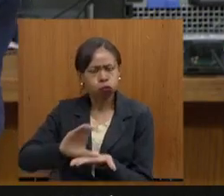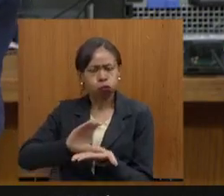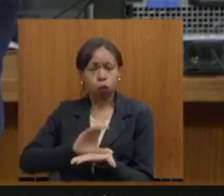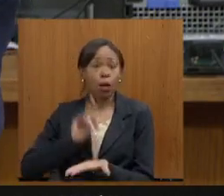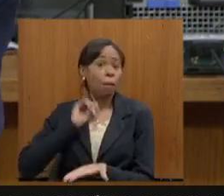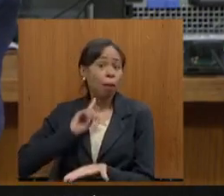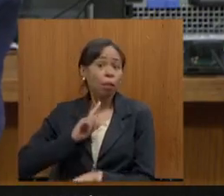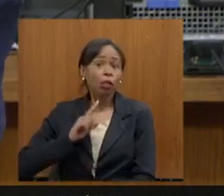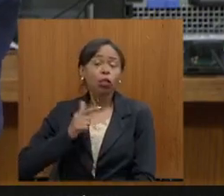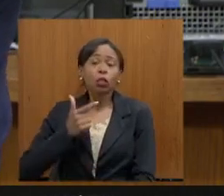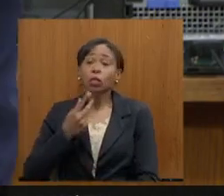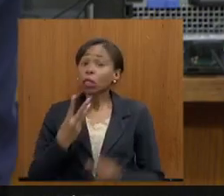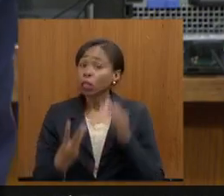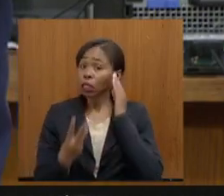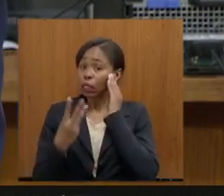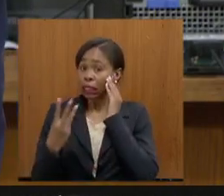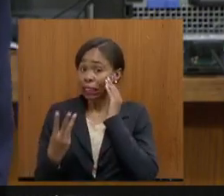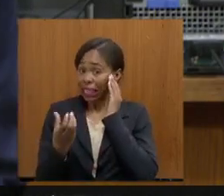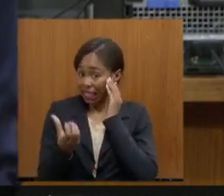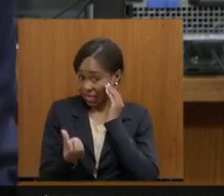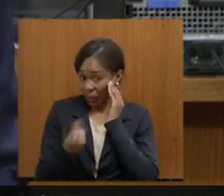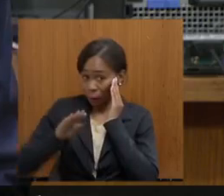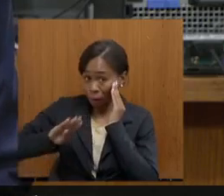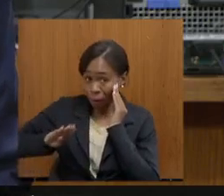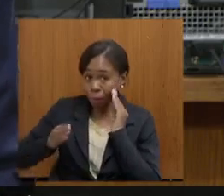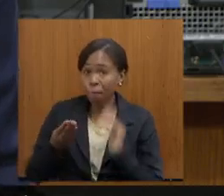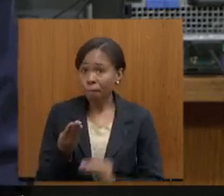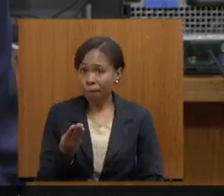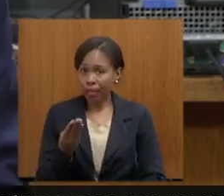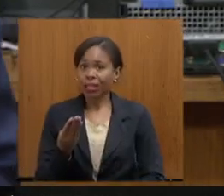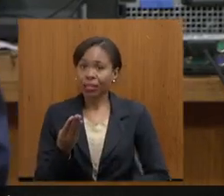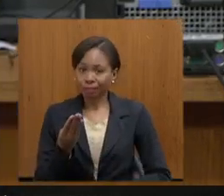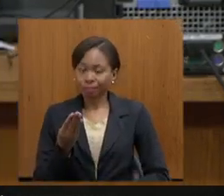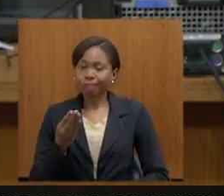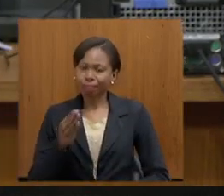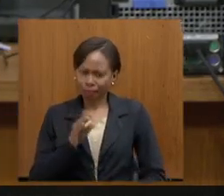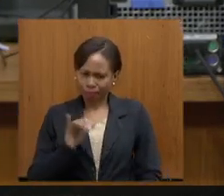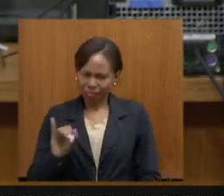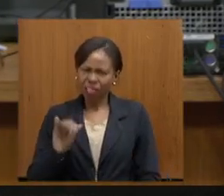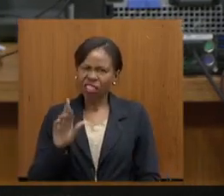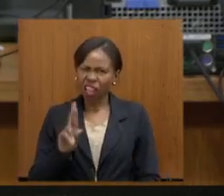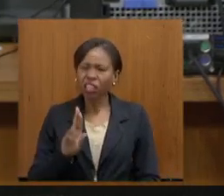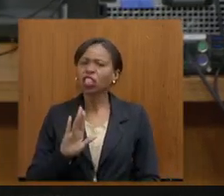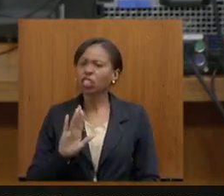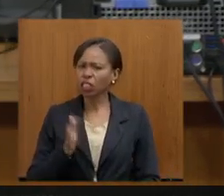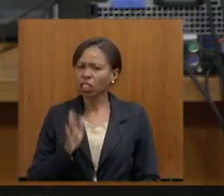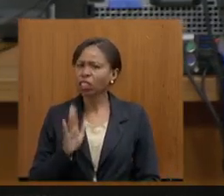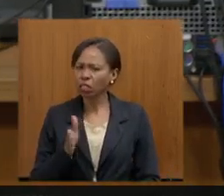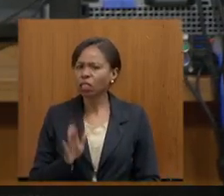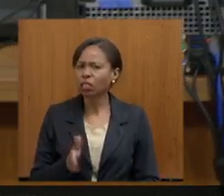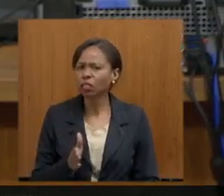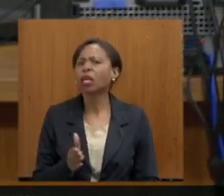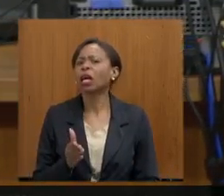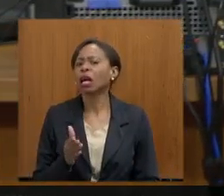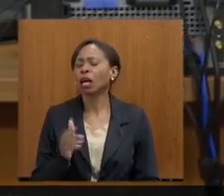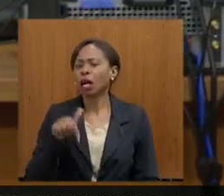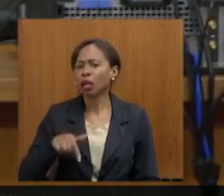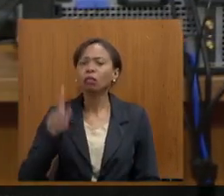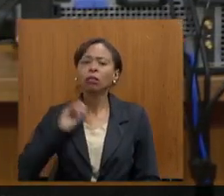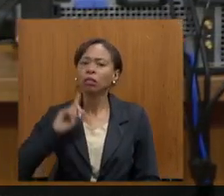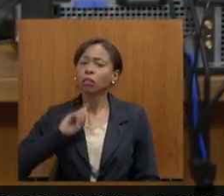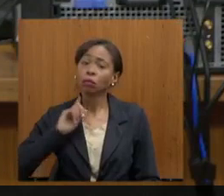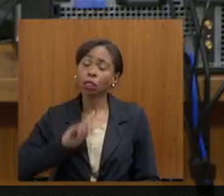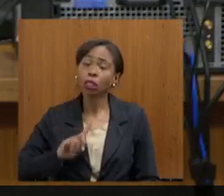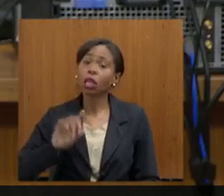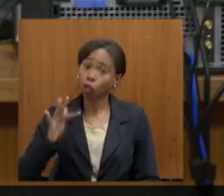260 236b já é a conta que já acontece está acontecendo e